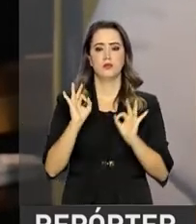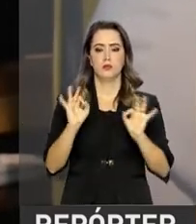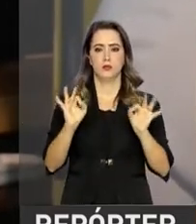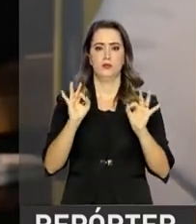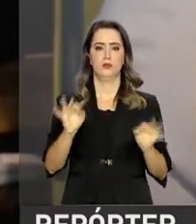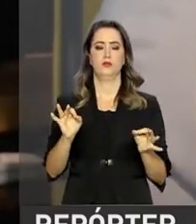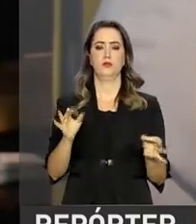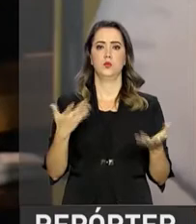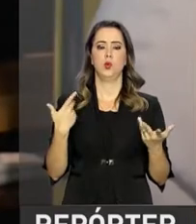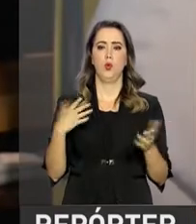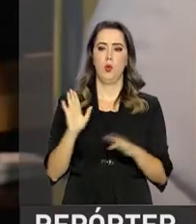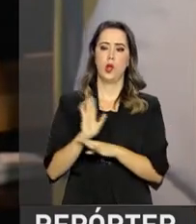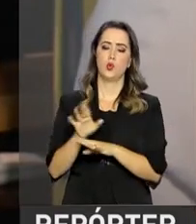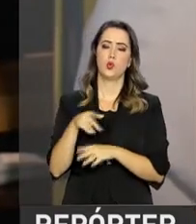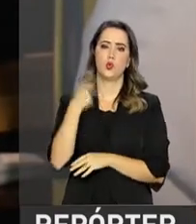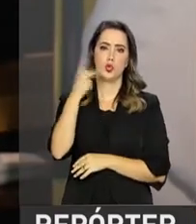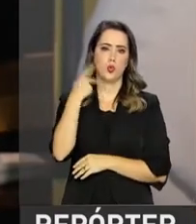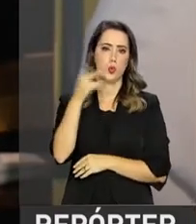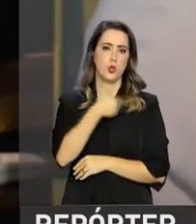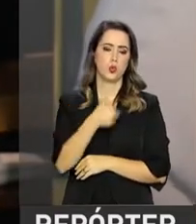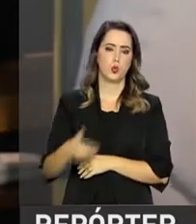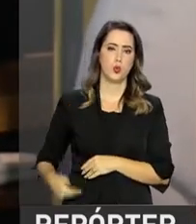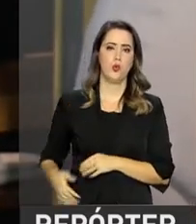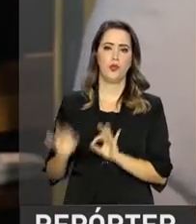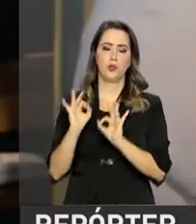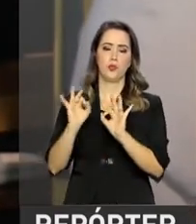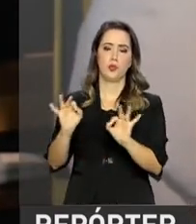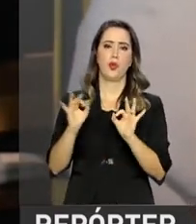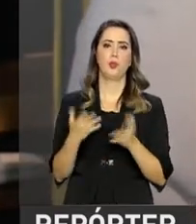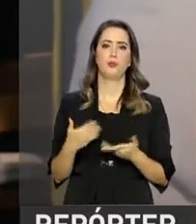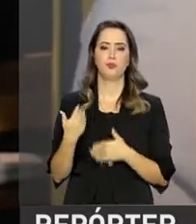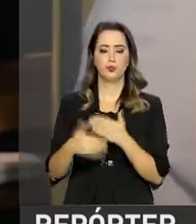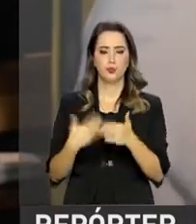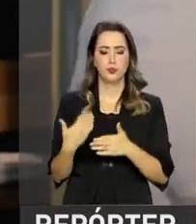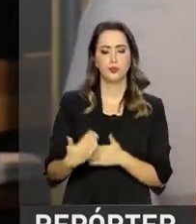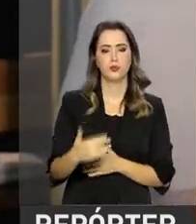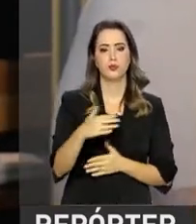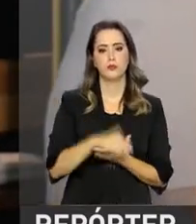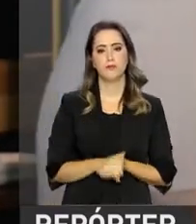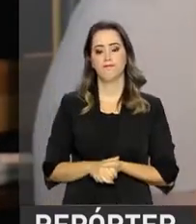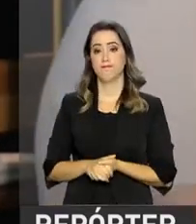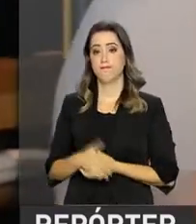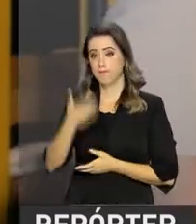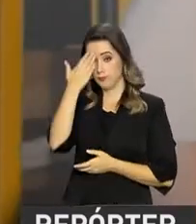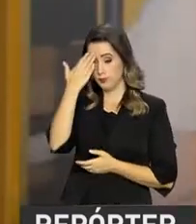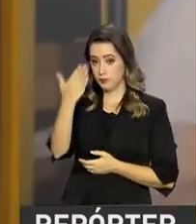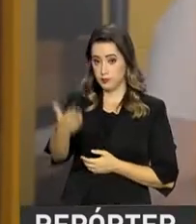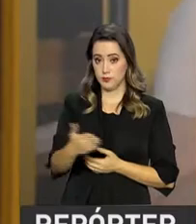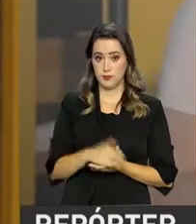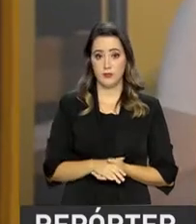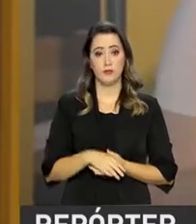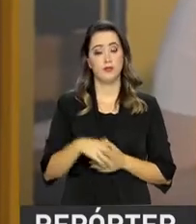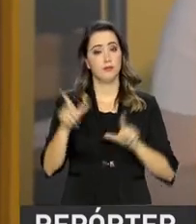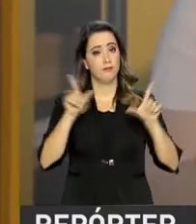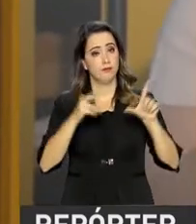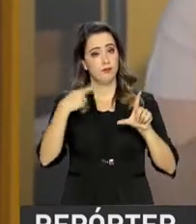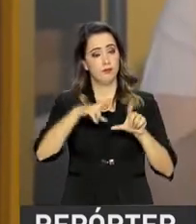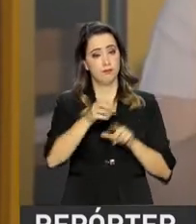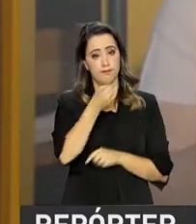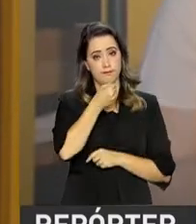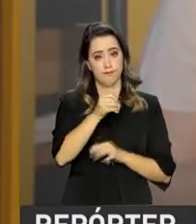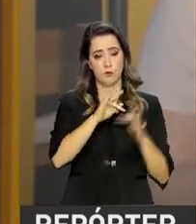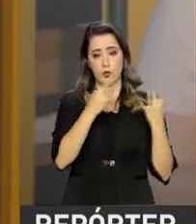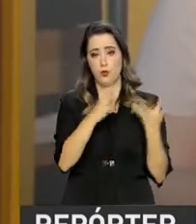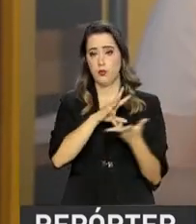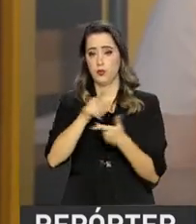aposta pública de políticas coerentes sucessivamente adiadas muito obrigado pela entrevista nbr na cobertura do